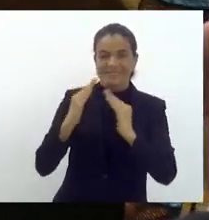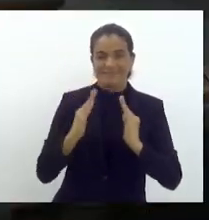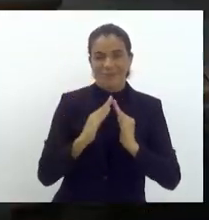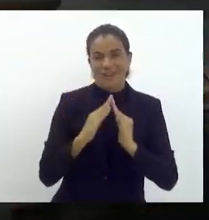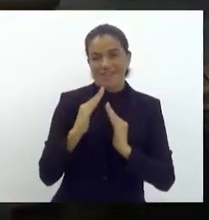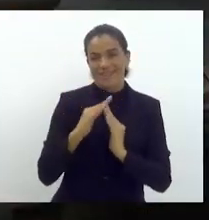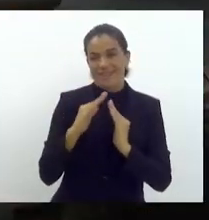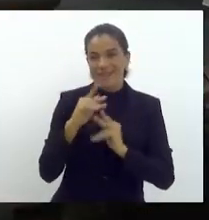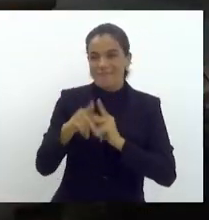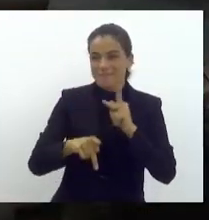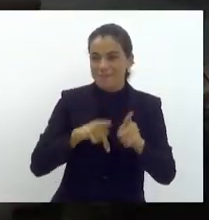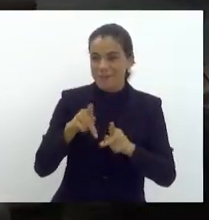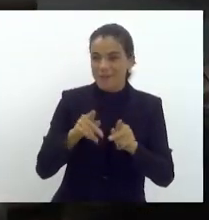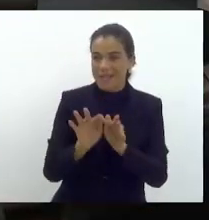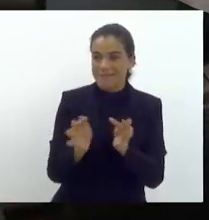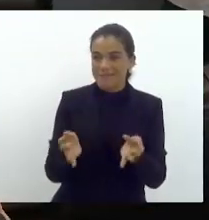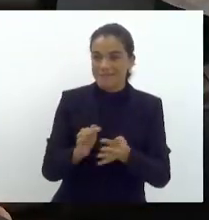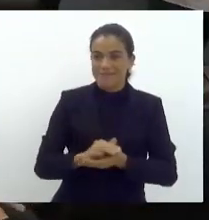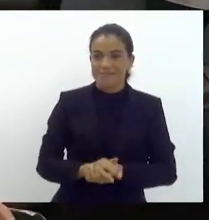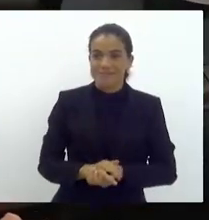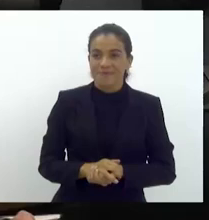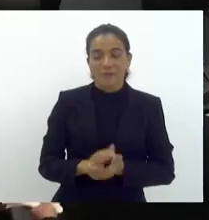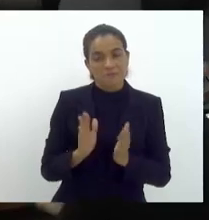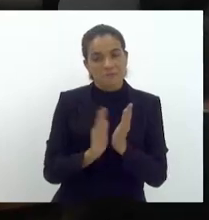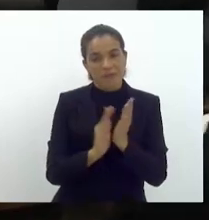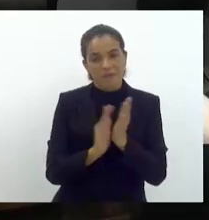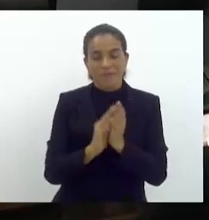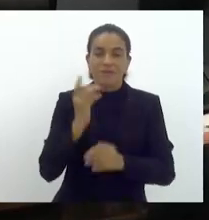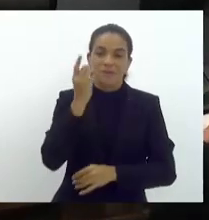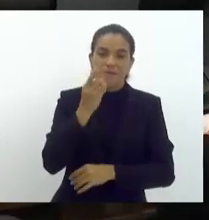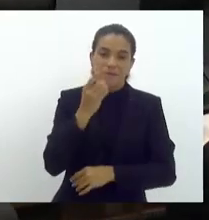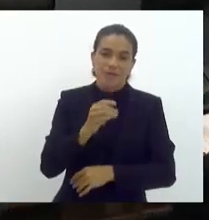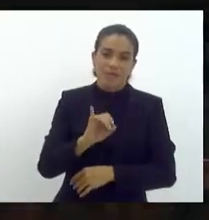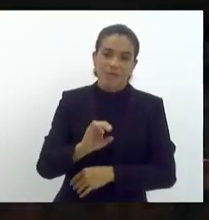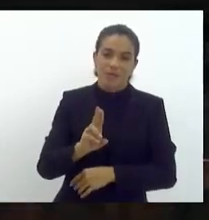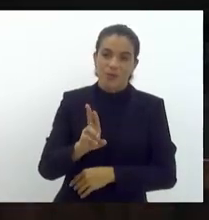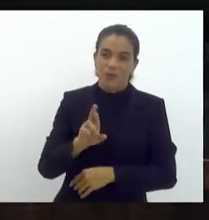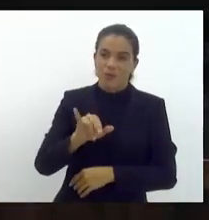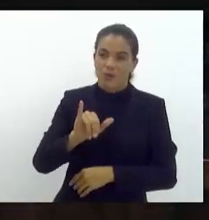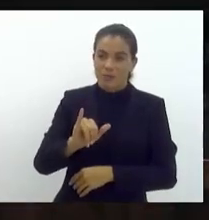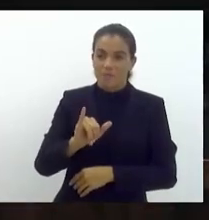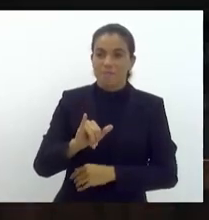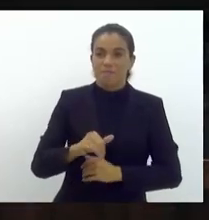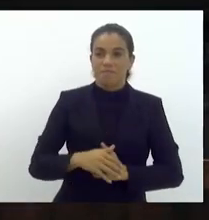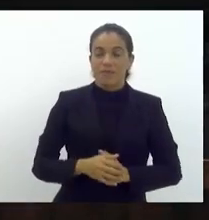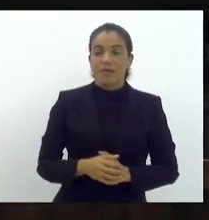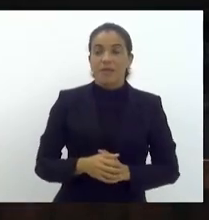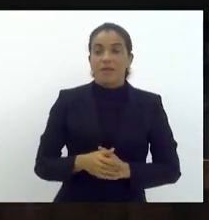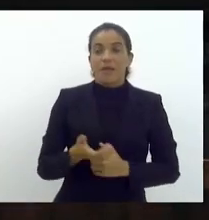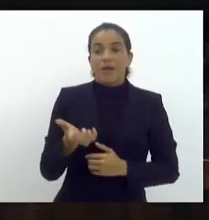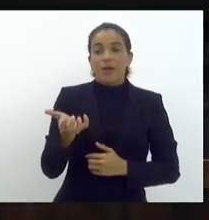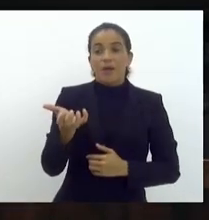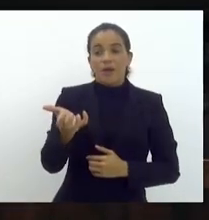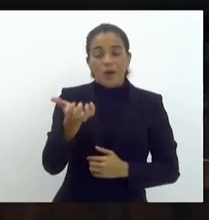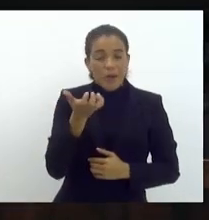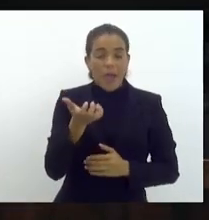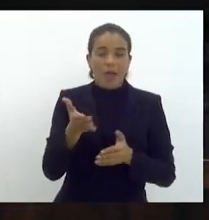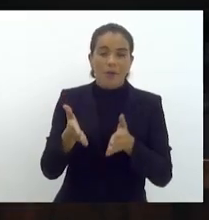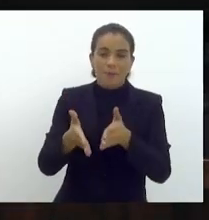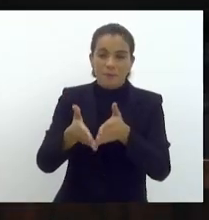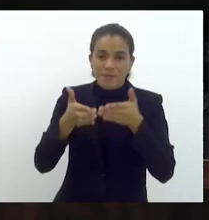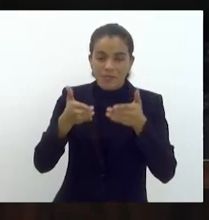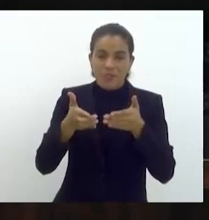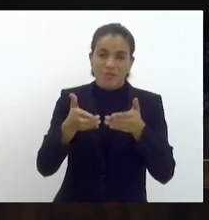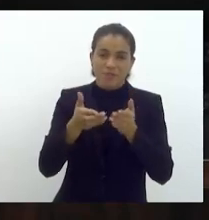Obrigado Deputado Yuri Parabéns sempre pela Lucidez e pela causa eu quero pedir encarecidamente